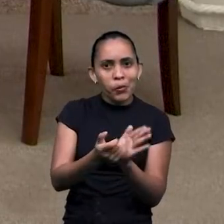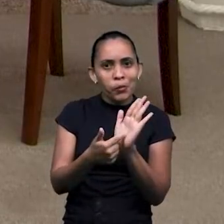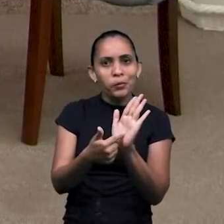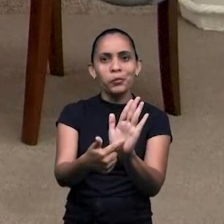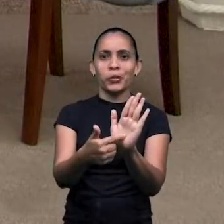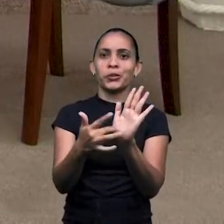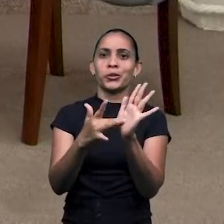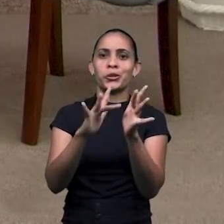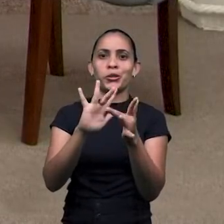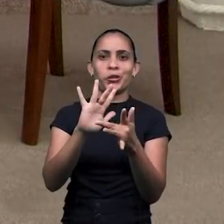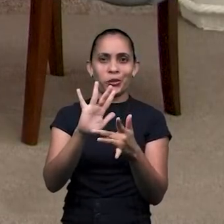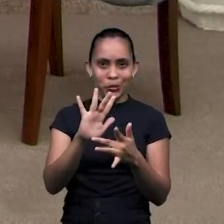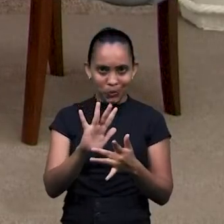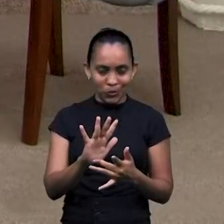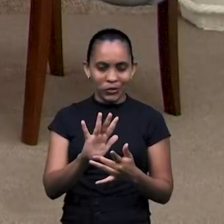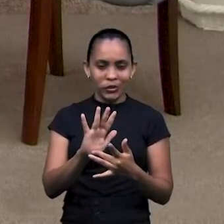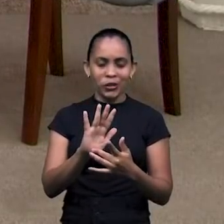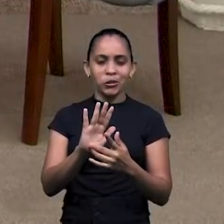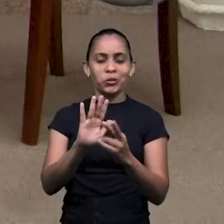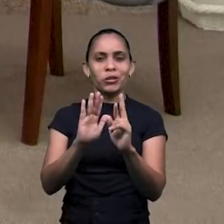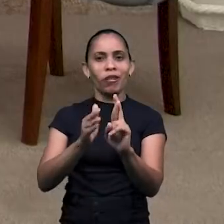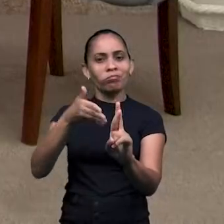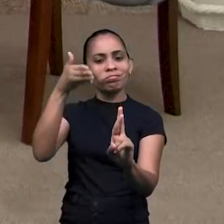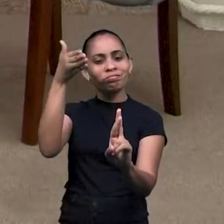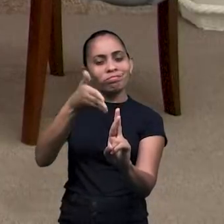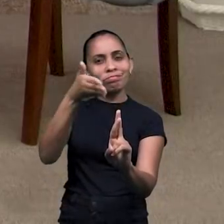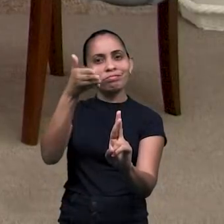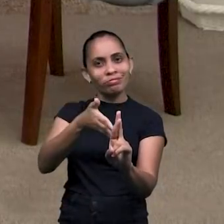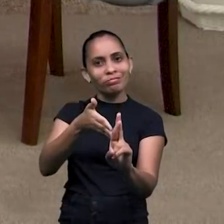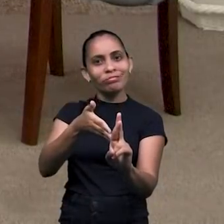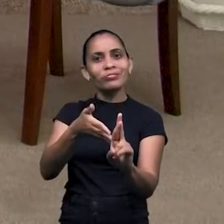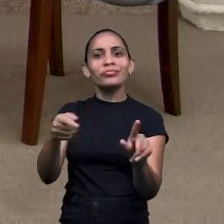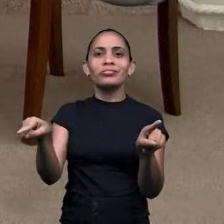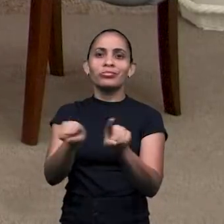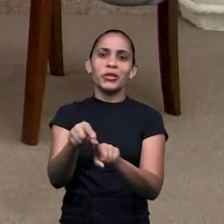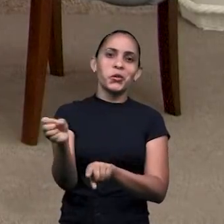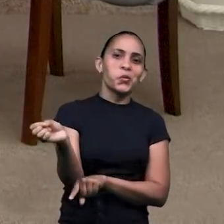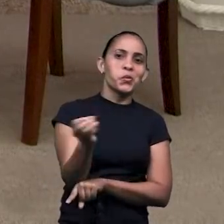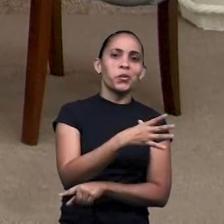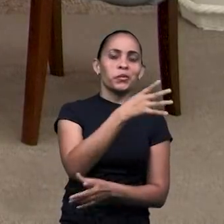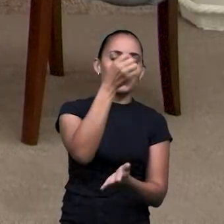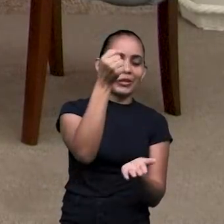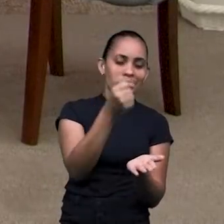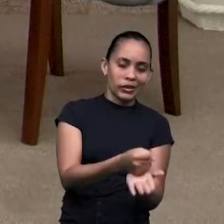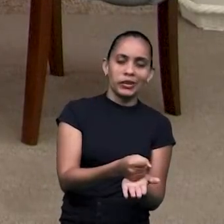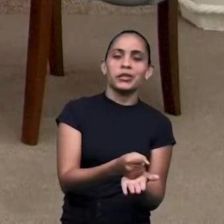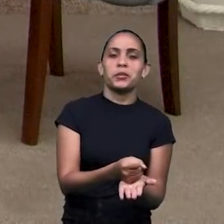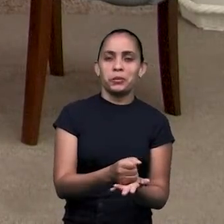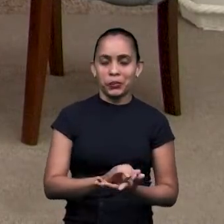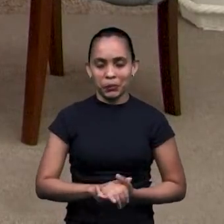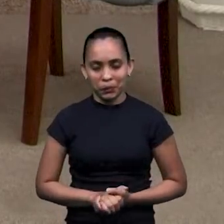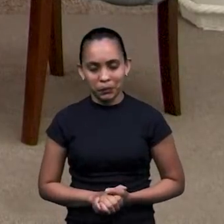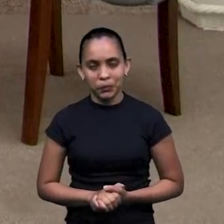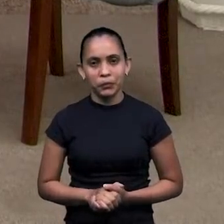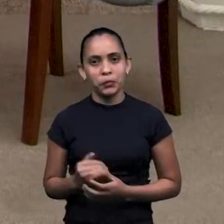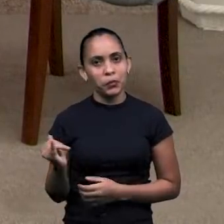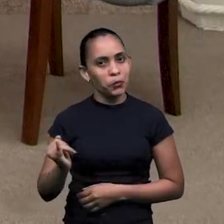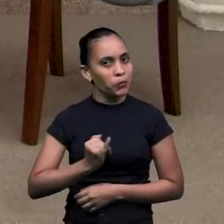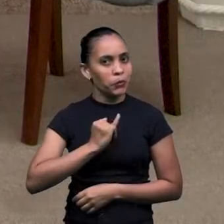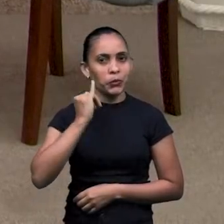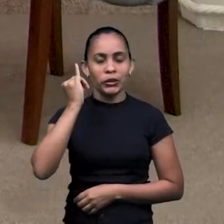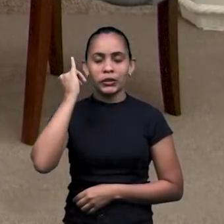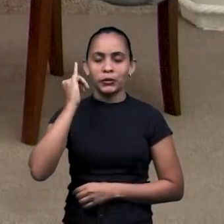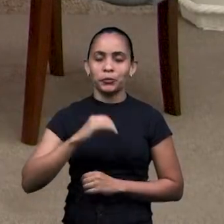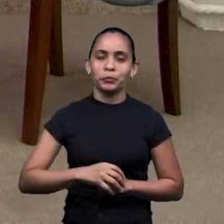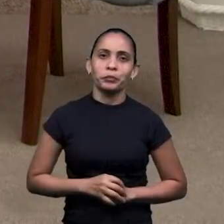né? Jesus é o centro, né, do Antigo Testamento e também do Novo. Também nessa questão de Jonas aí, muito importante entendermos isso. Verdade, muito